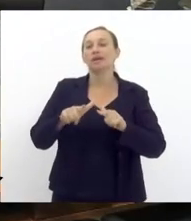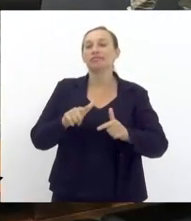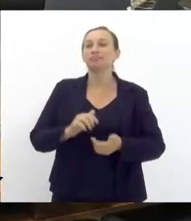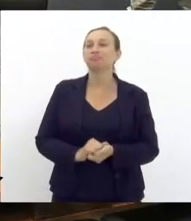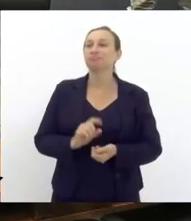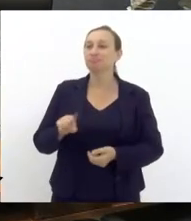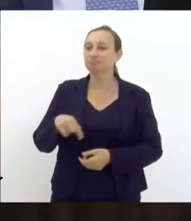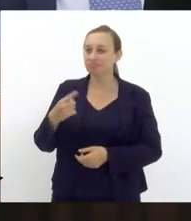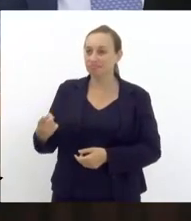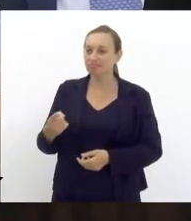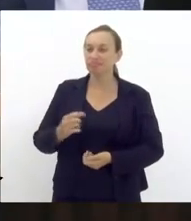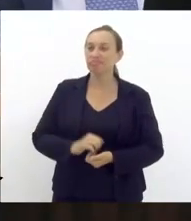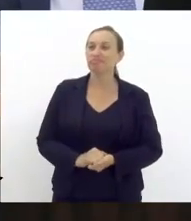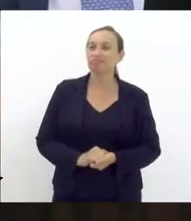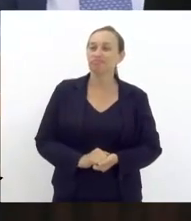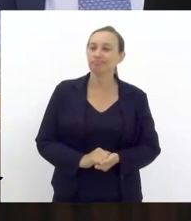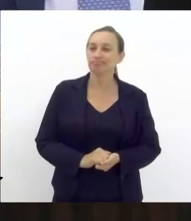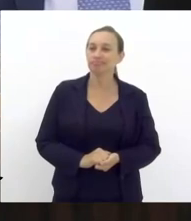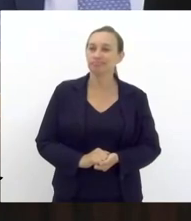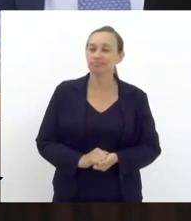a próxima oradores